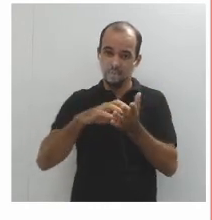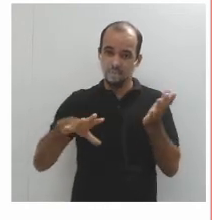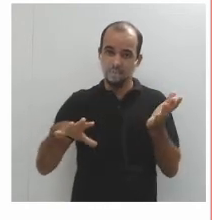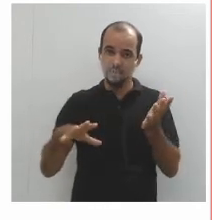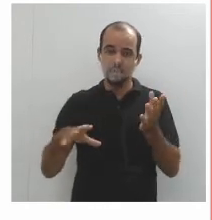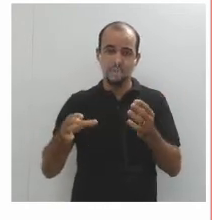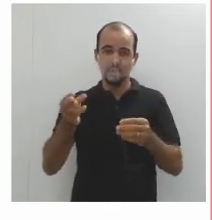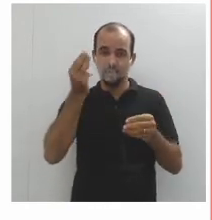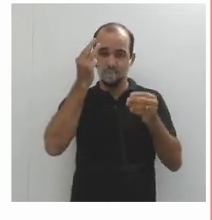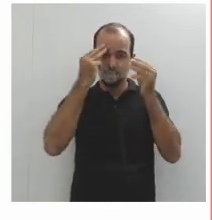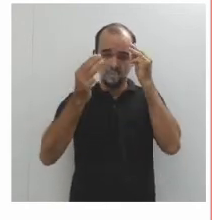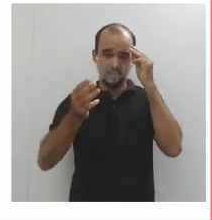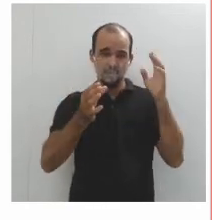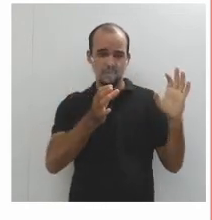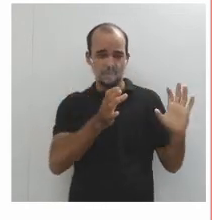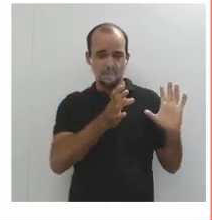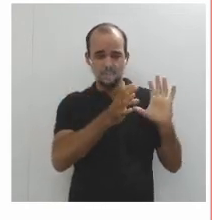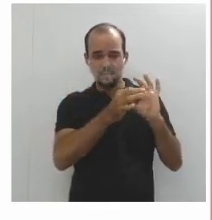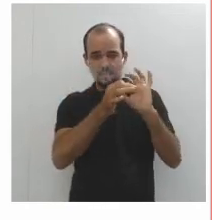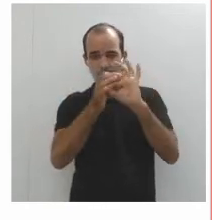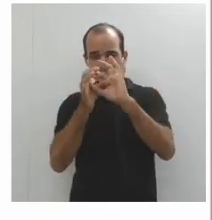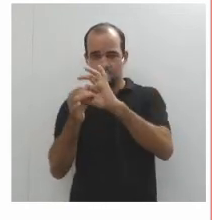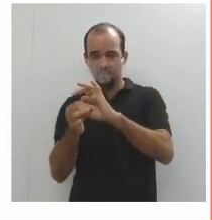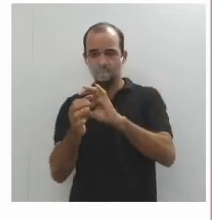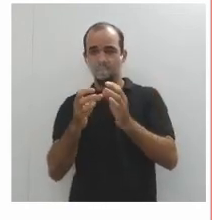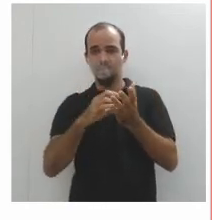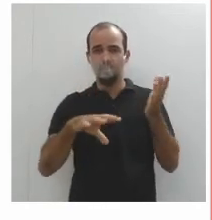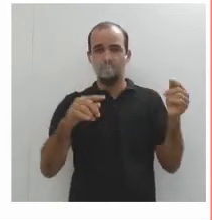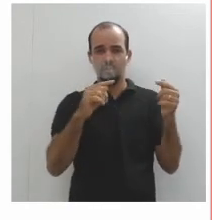assimilar isso tudo que aqui vimos, ok?